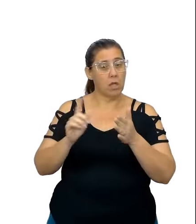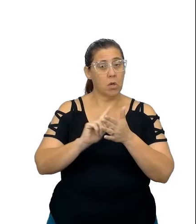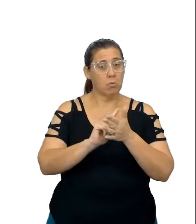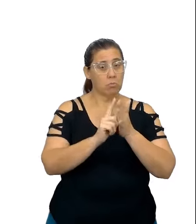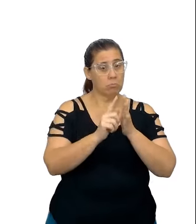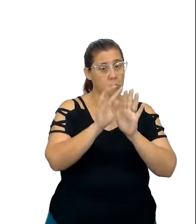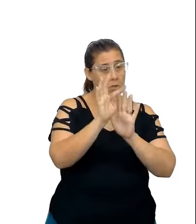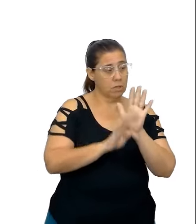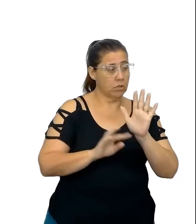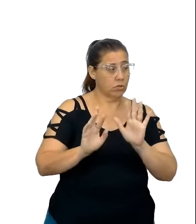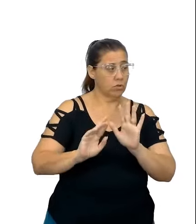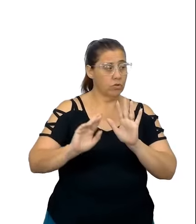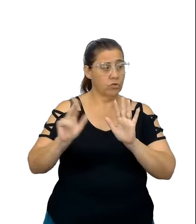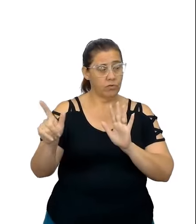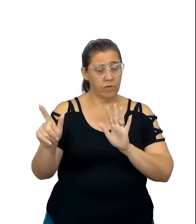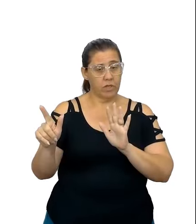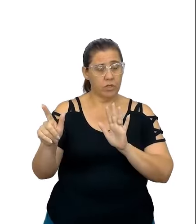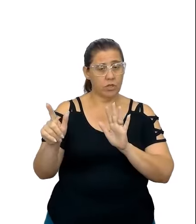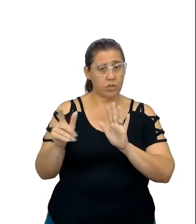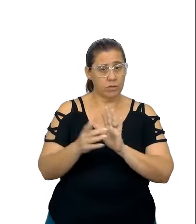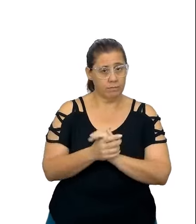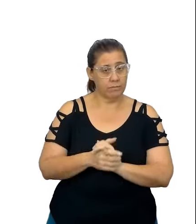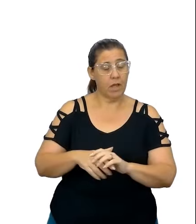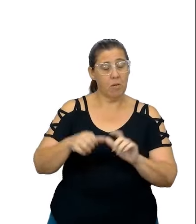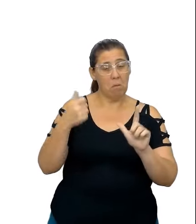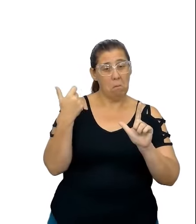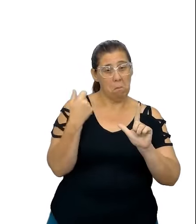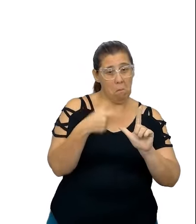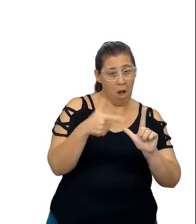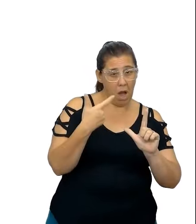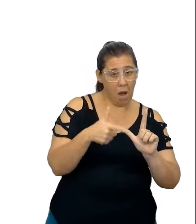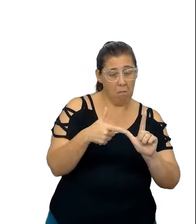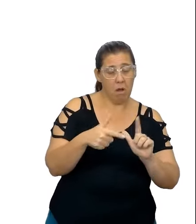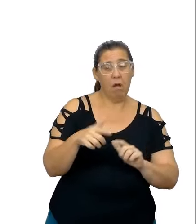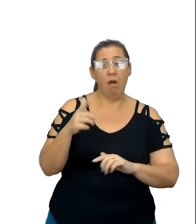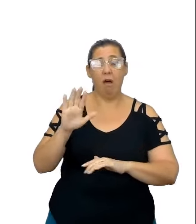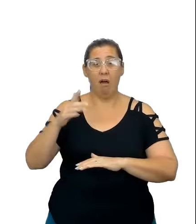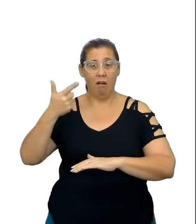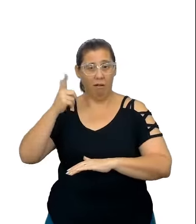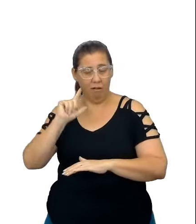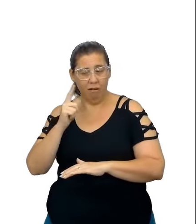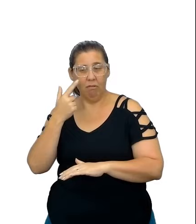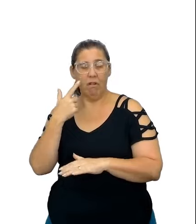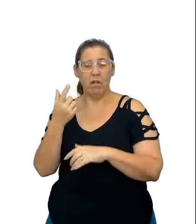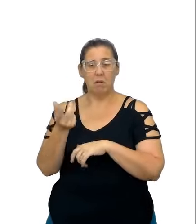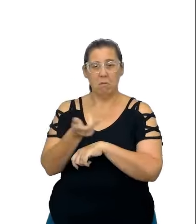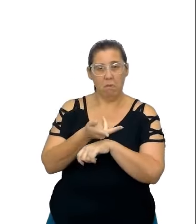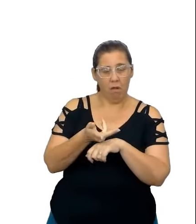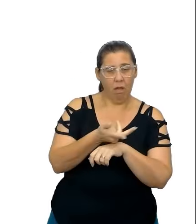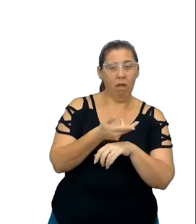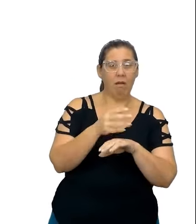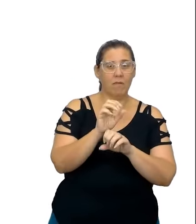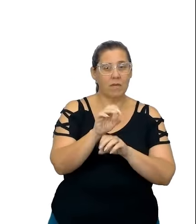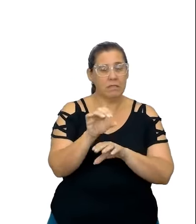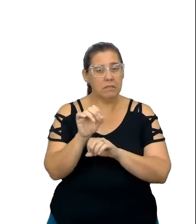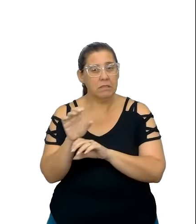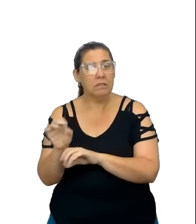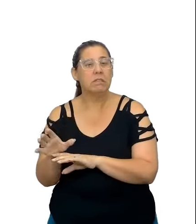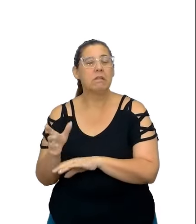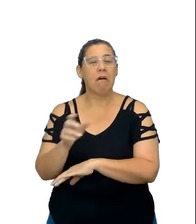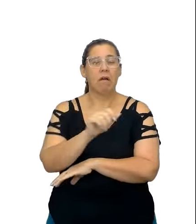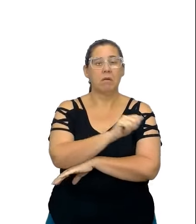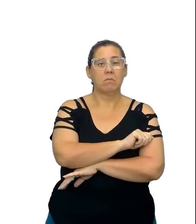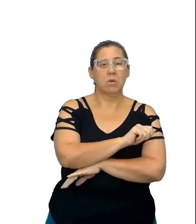texto diferente, que é o meme. Antigamente, procurávamos isso ensinar isso para